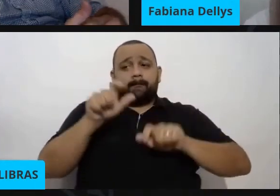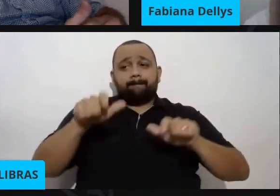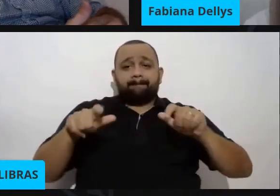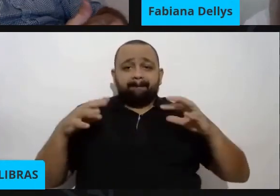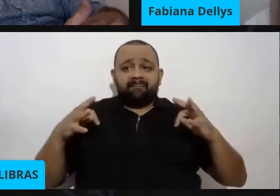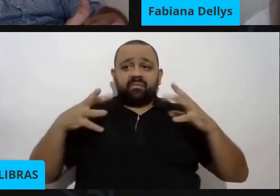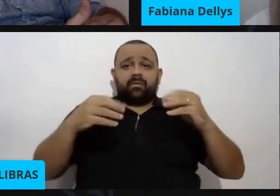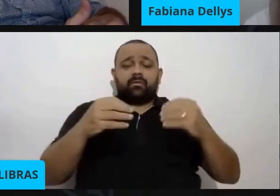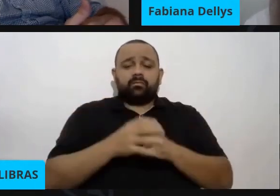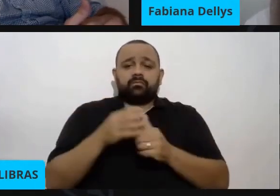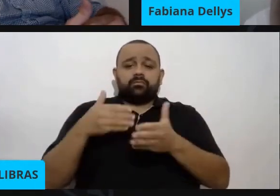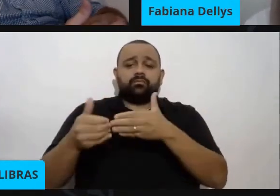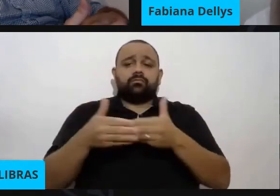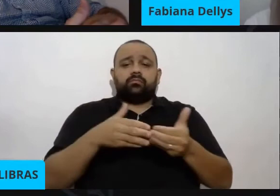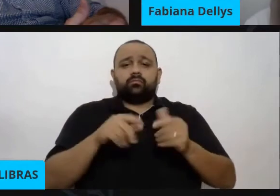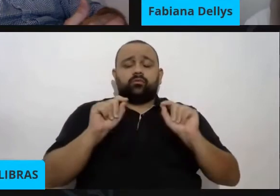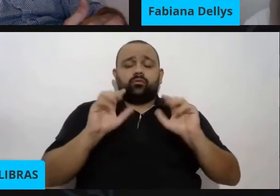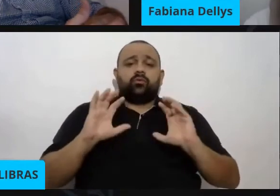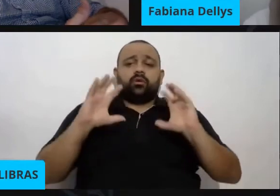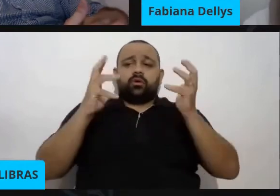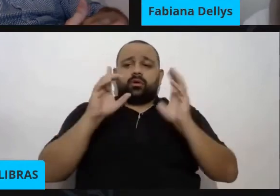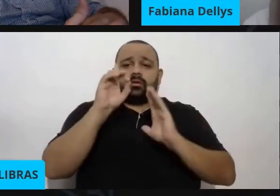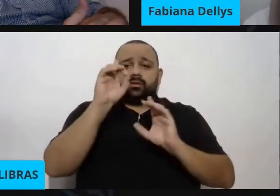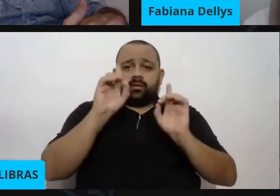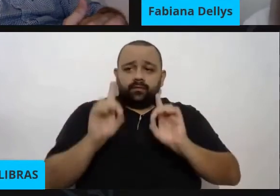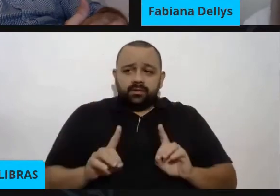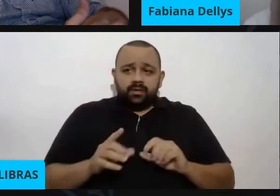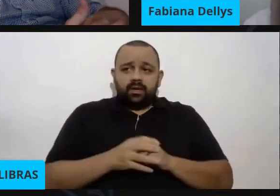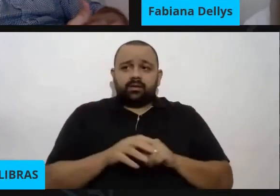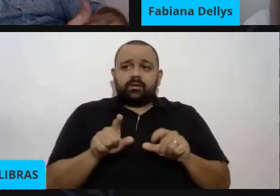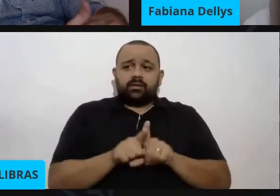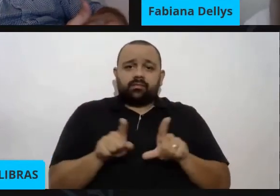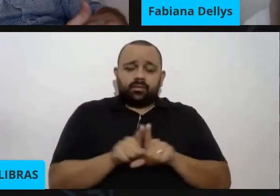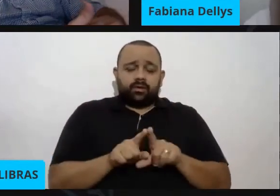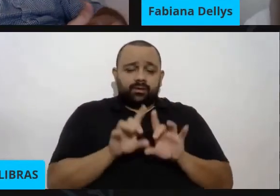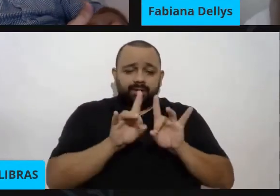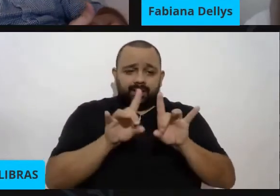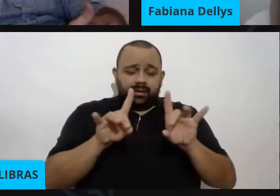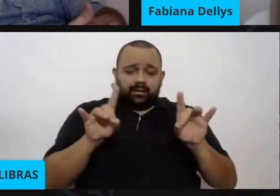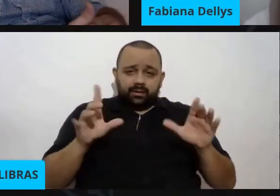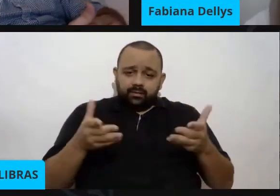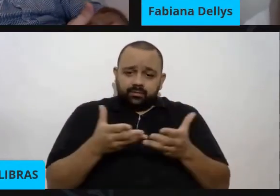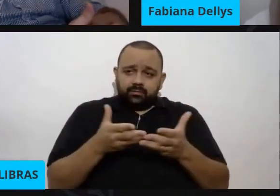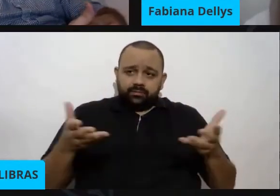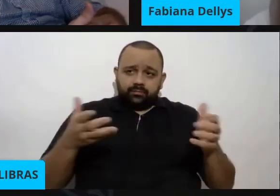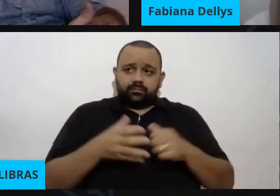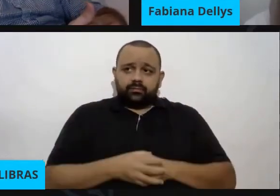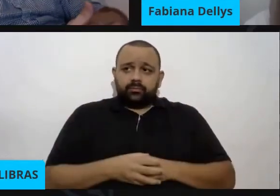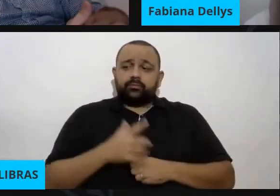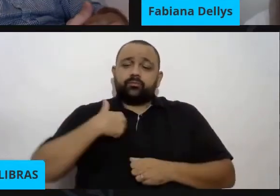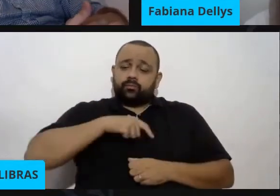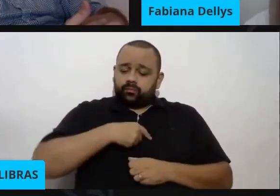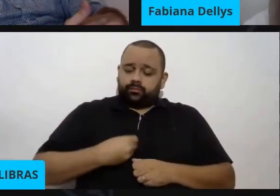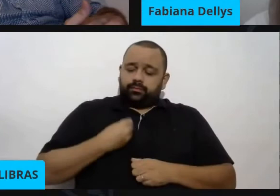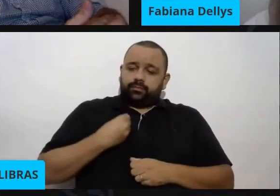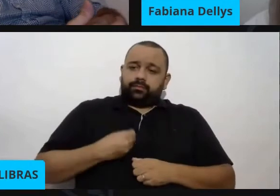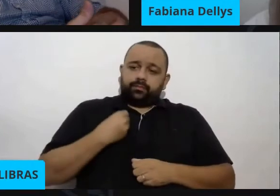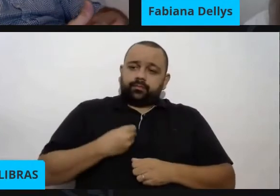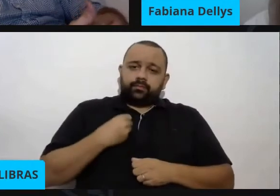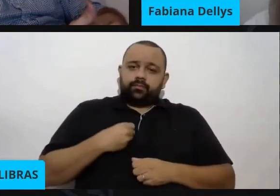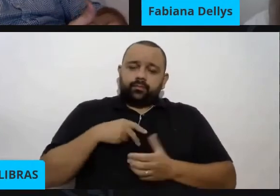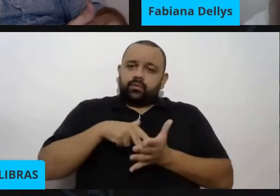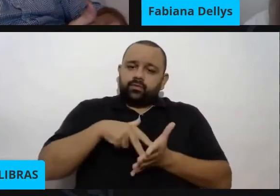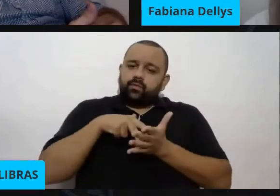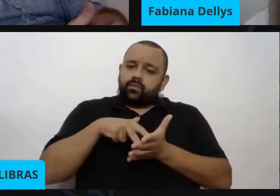todos, independente da situação de deficiência e em cada que um vive. Temos que viver